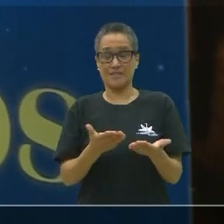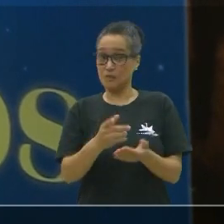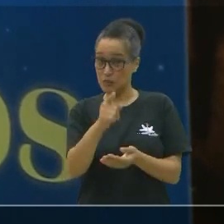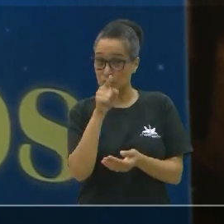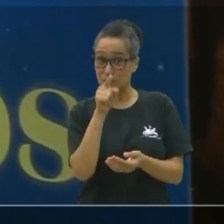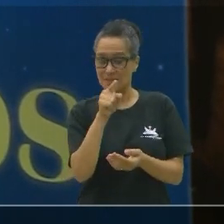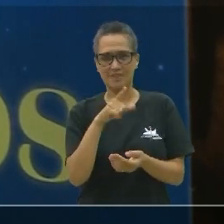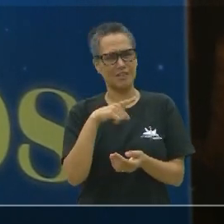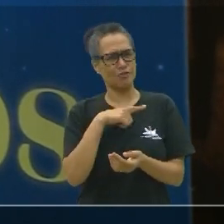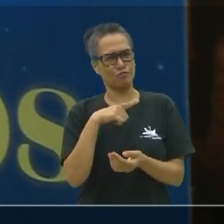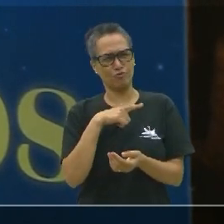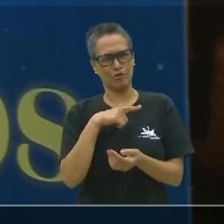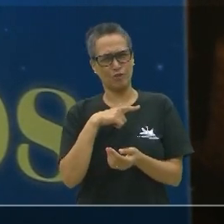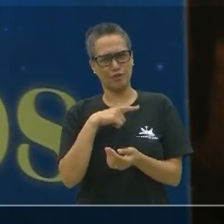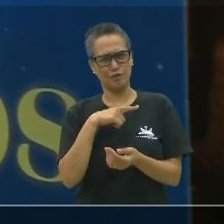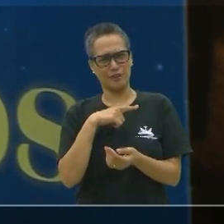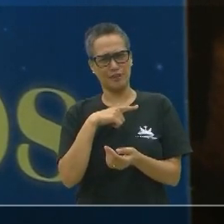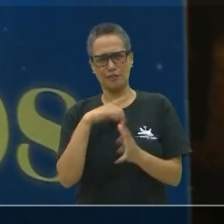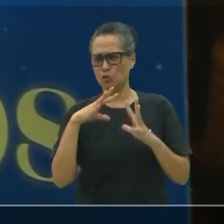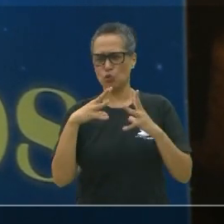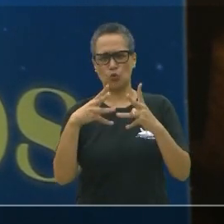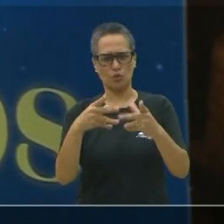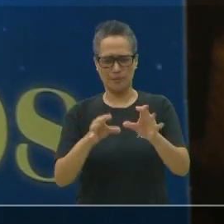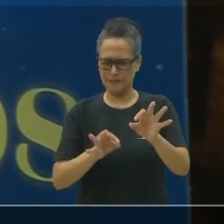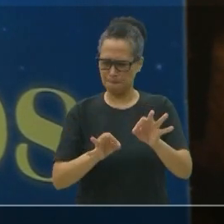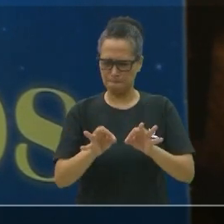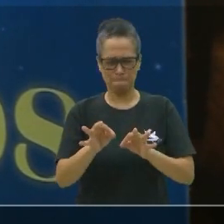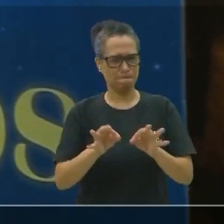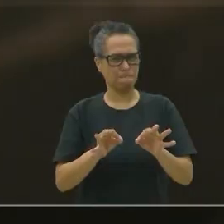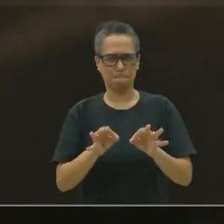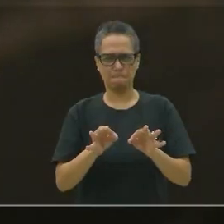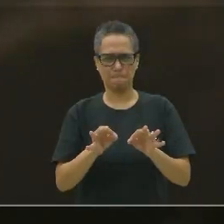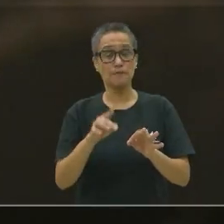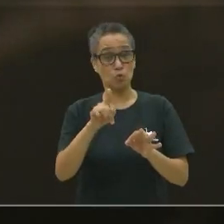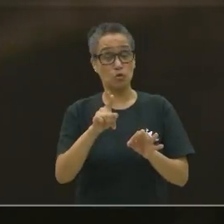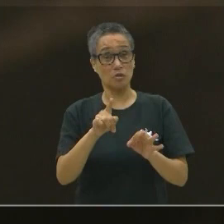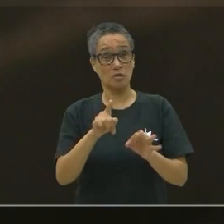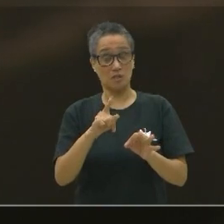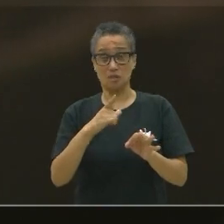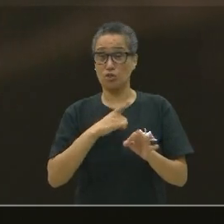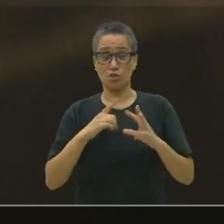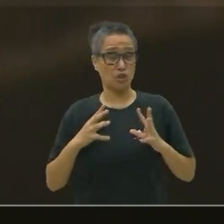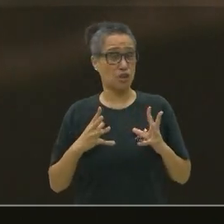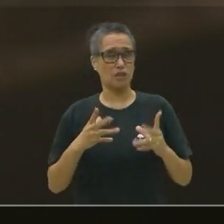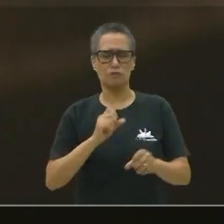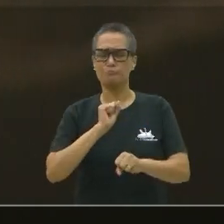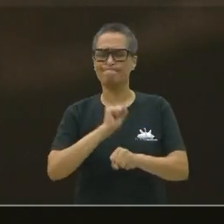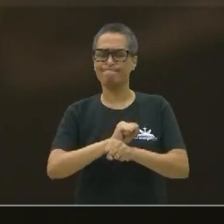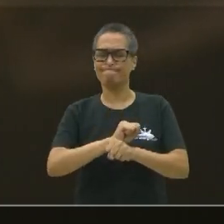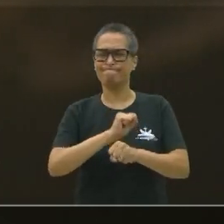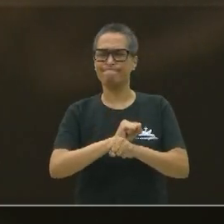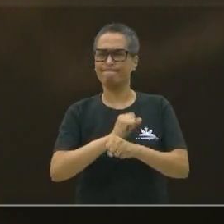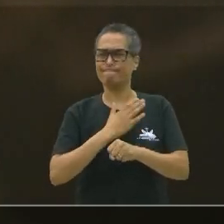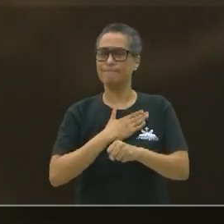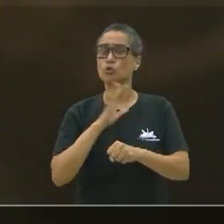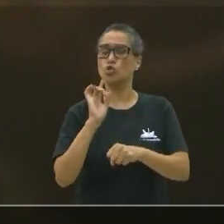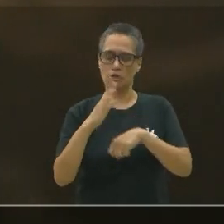tinha tudo para ter parado. Você tinha tudo para esperar de mim só as